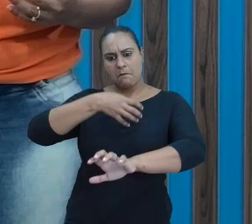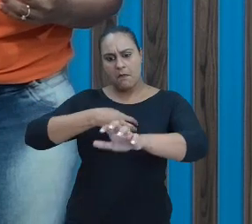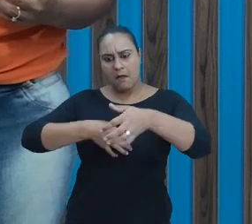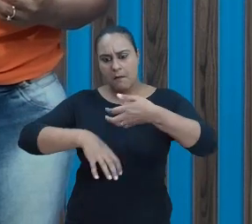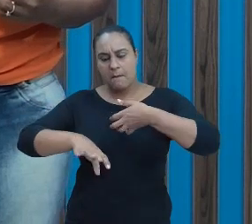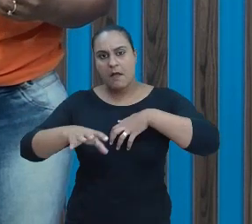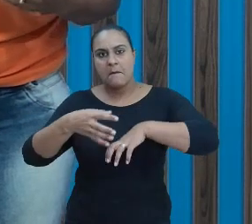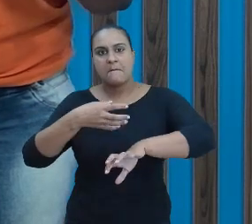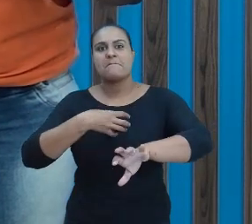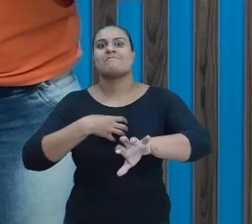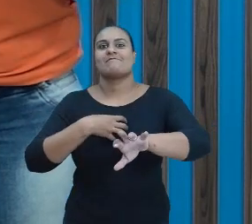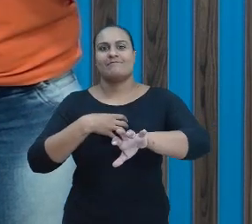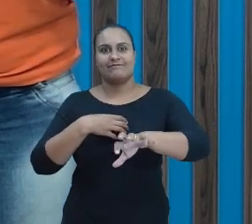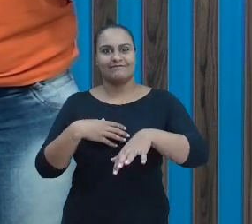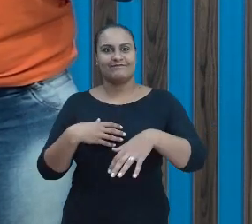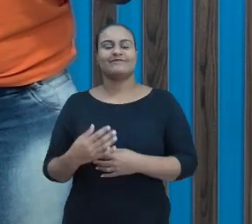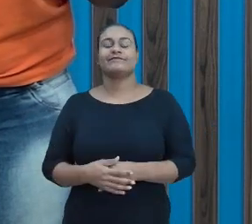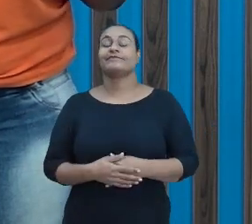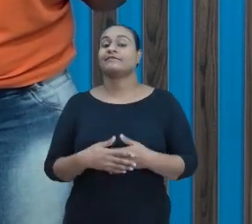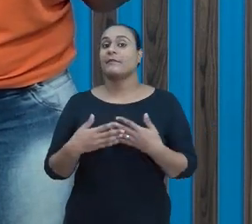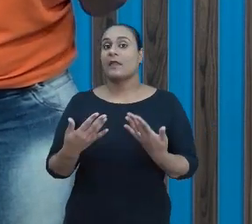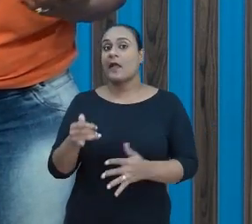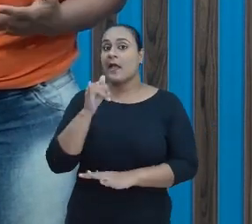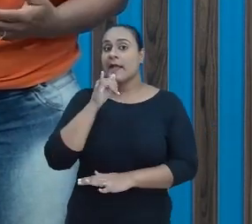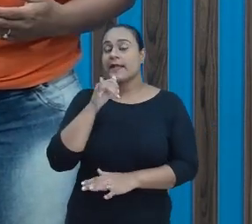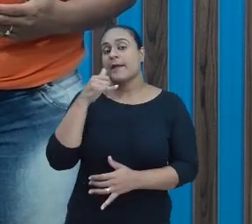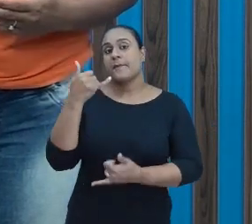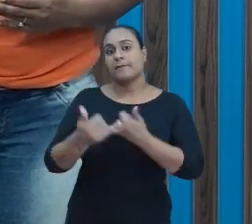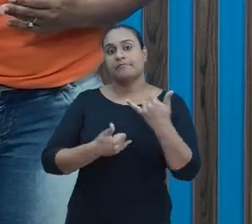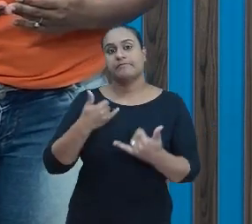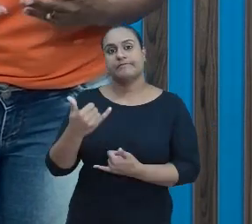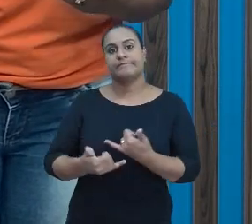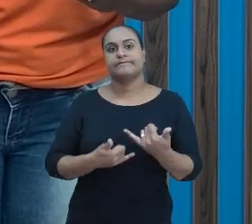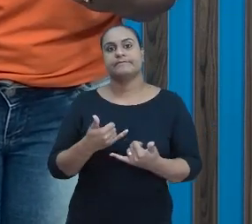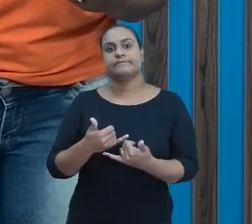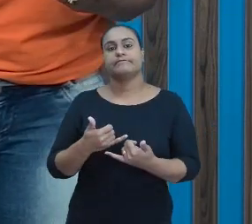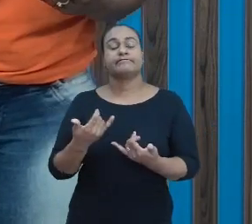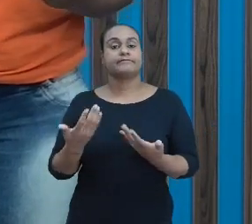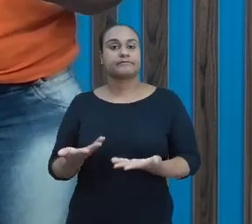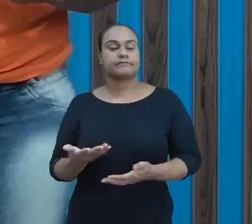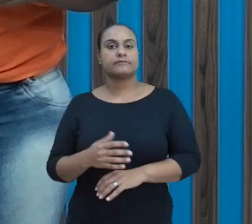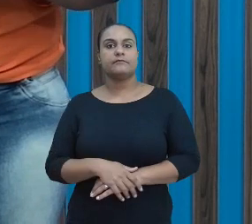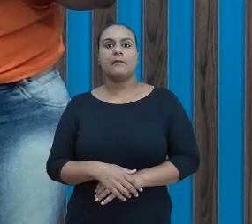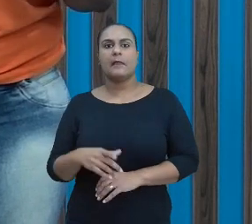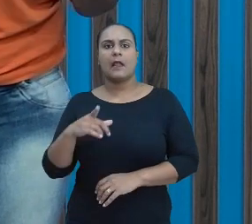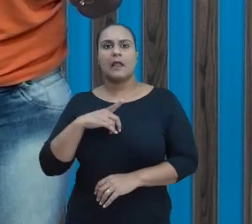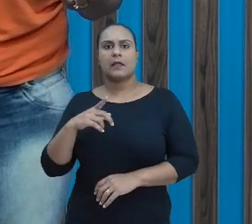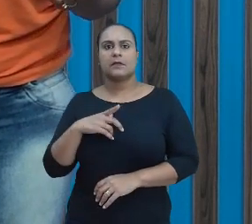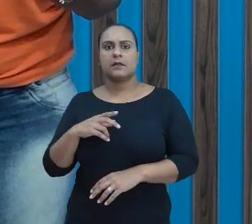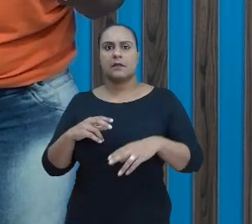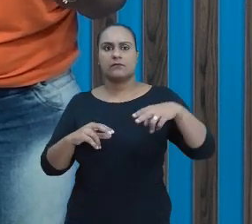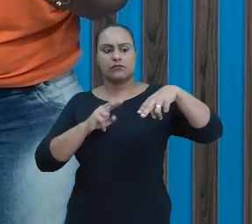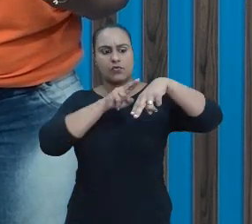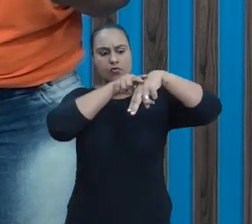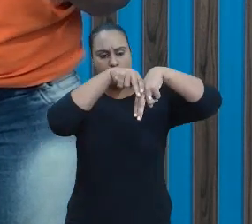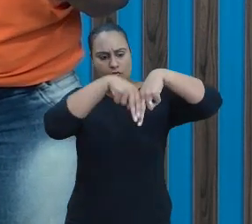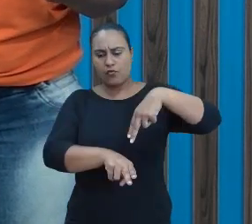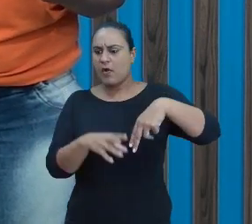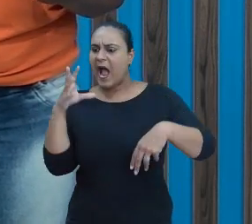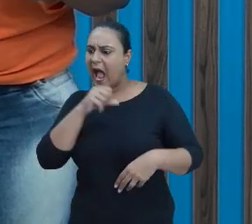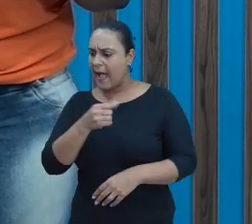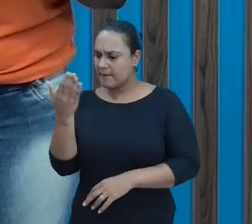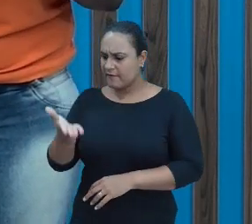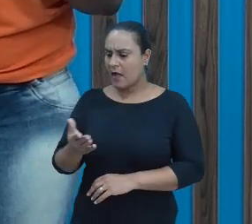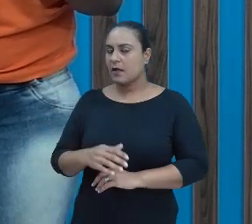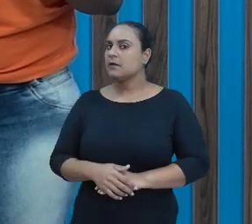dele, tem o tempo... por exemplo, uma brincadeira no parque. Tem que descer logo no escorrego. Não, se ele tem um